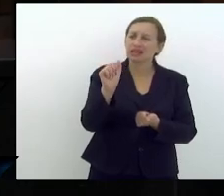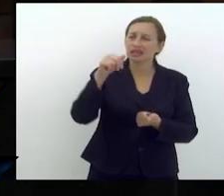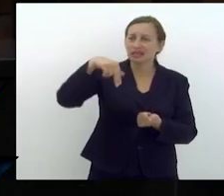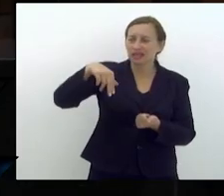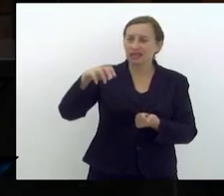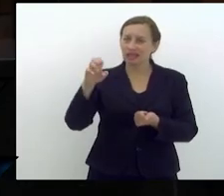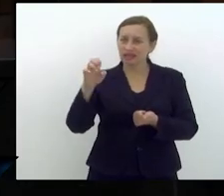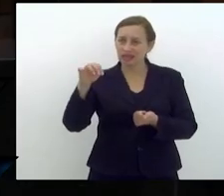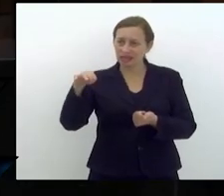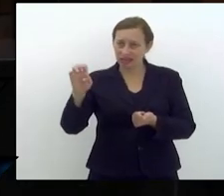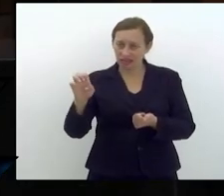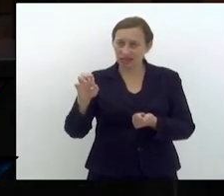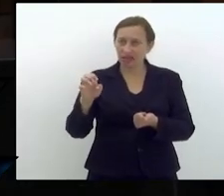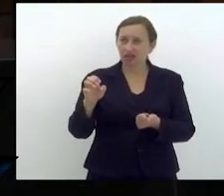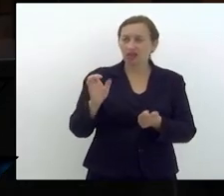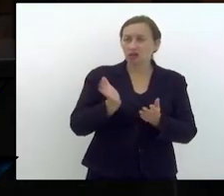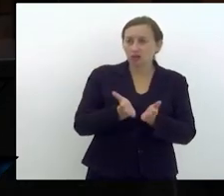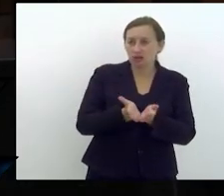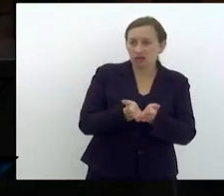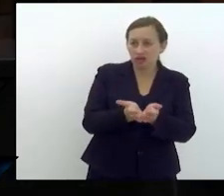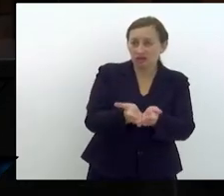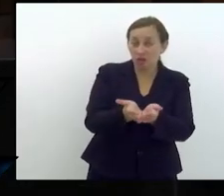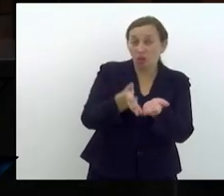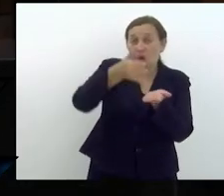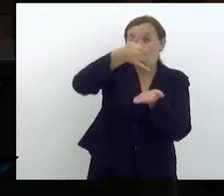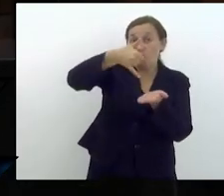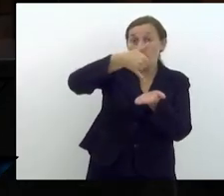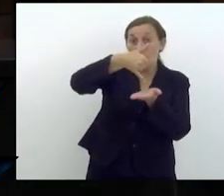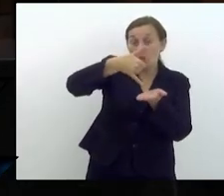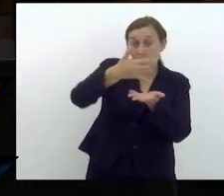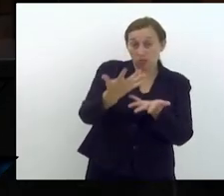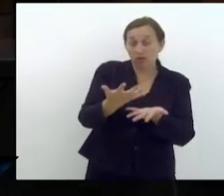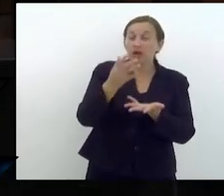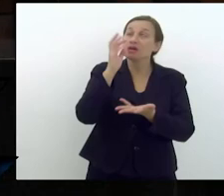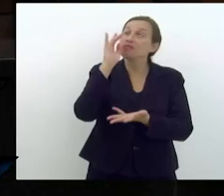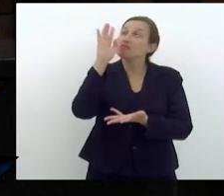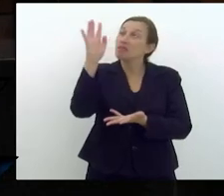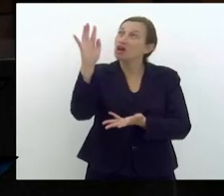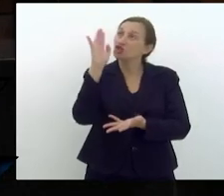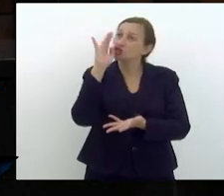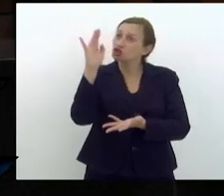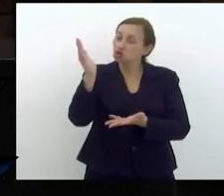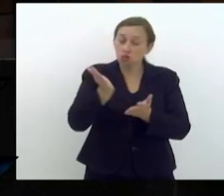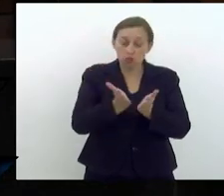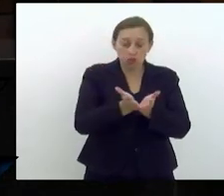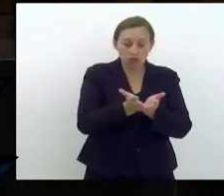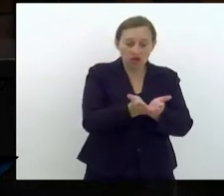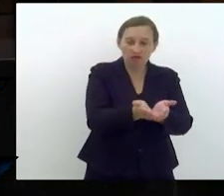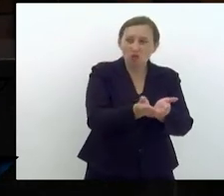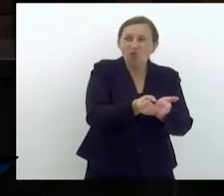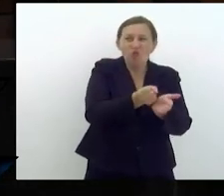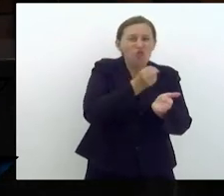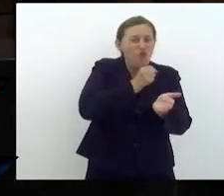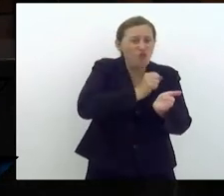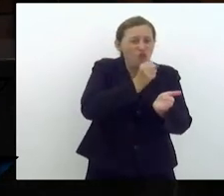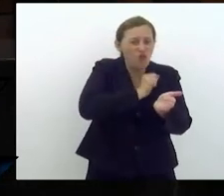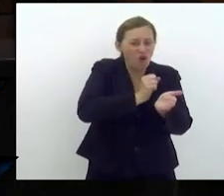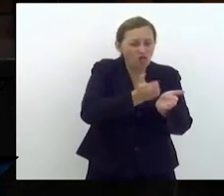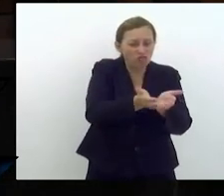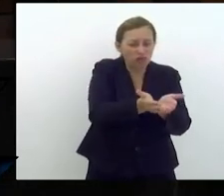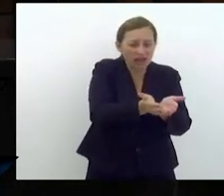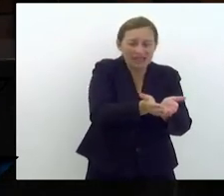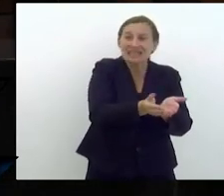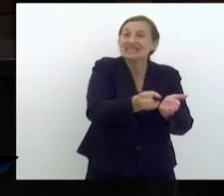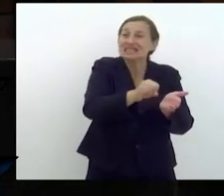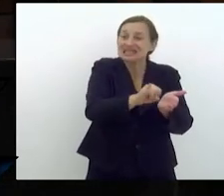estavam carregados de óleo imagine um navio encalhado se o